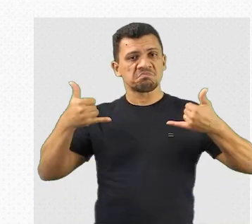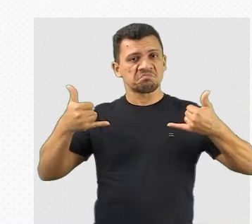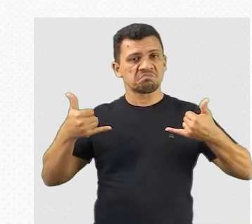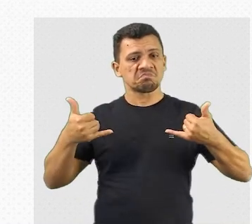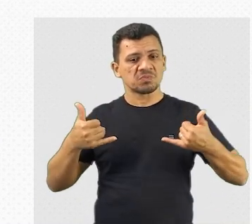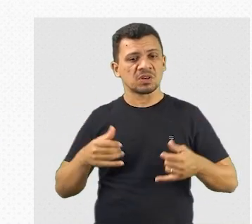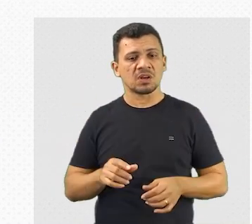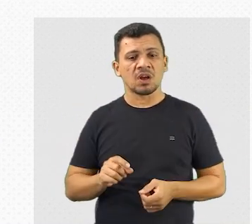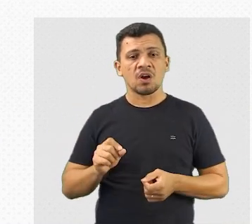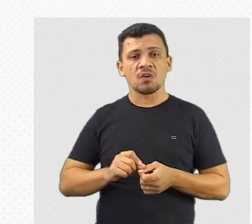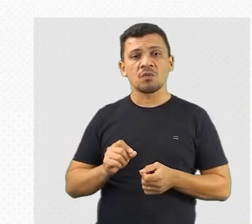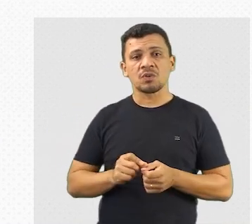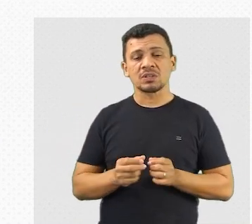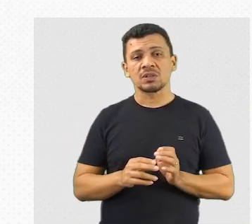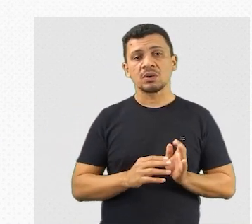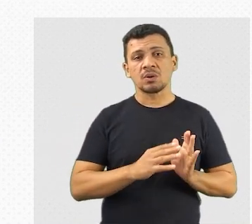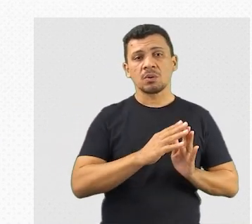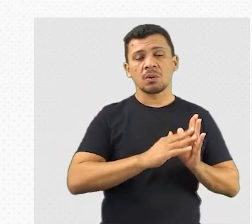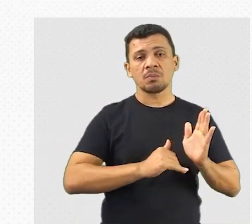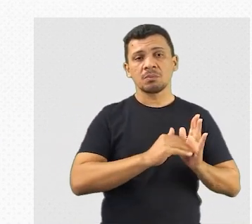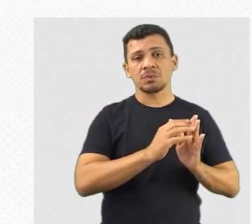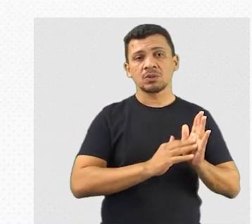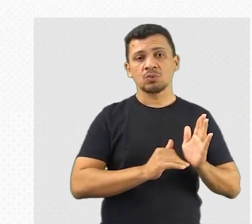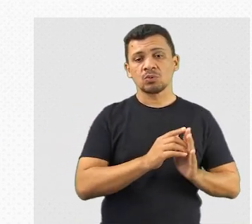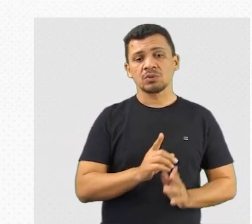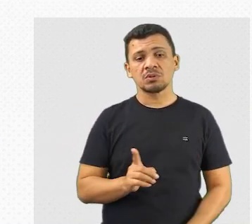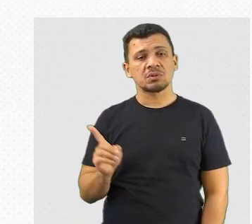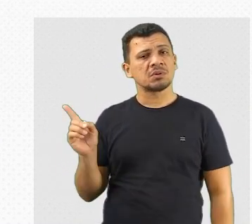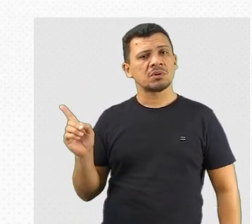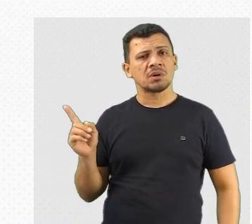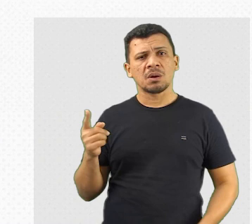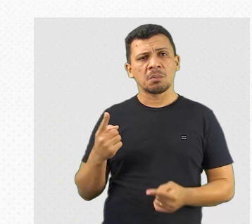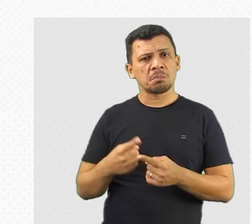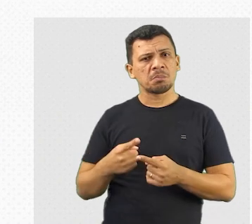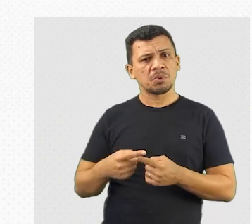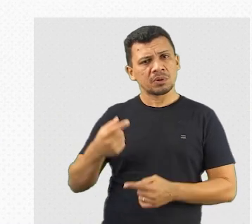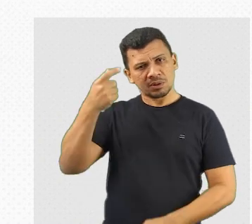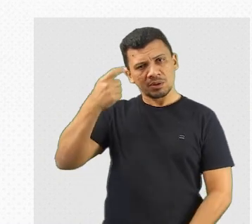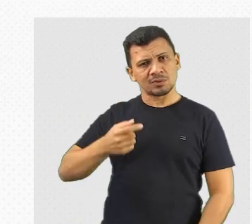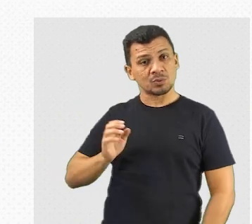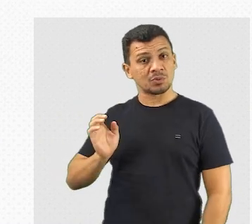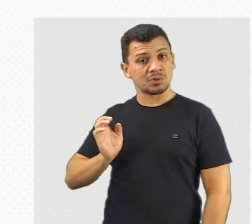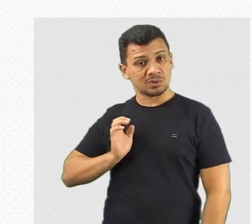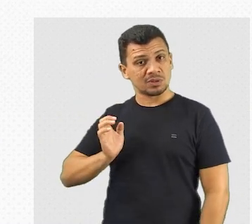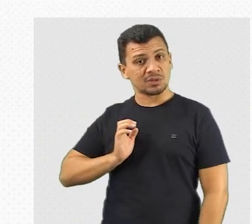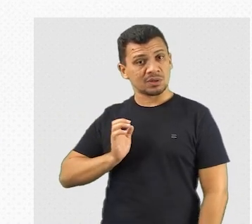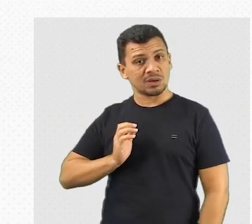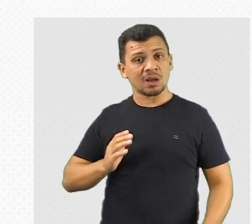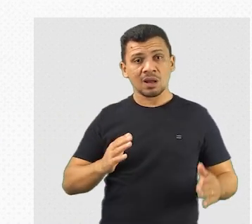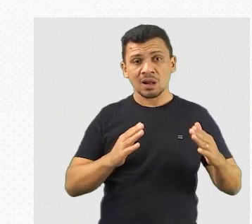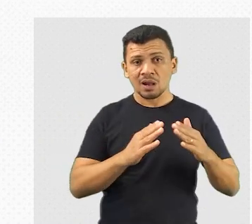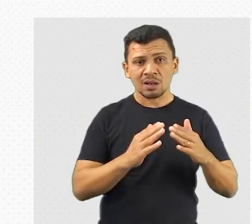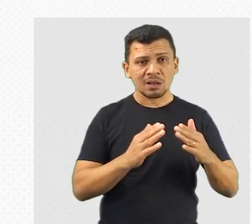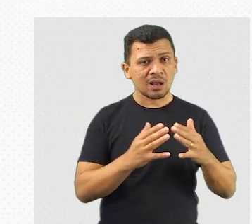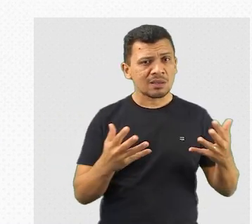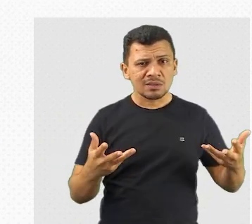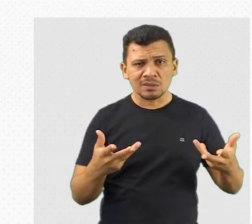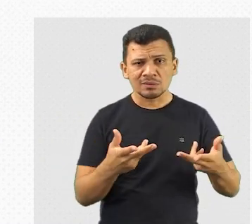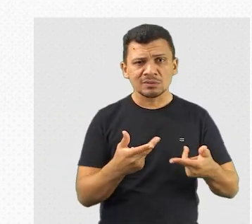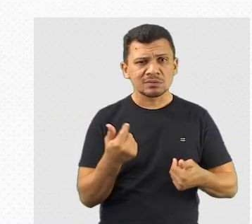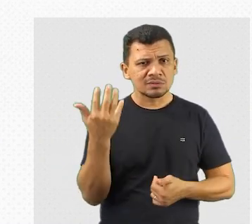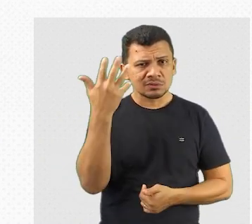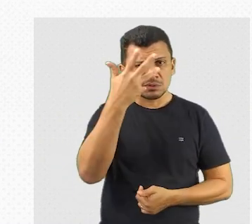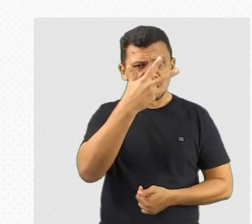aqui, um afresco desse aqui. Por quê? Porque eu sou rico. Acabou. Entendeu? Eu quero provar que minha casa é linda e maravilhosa, então eu vou